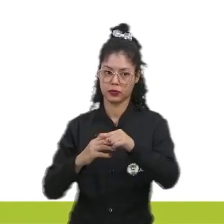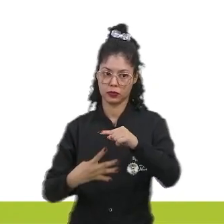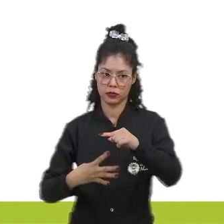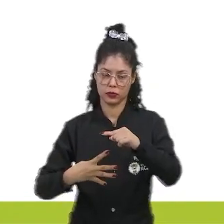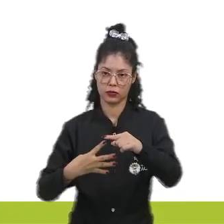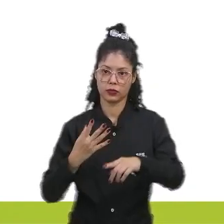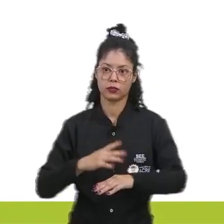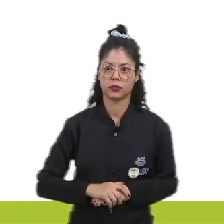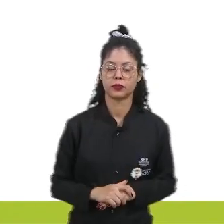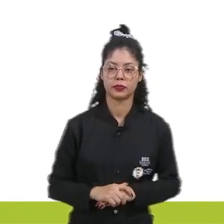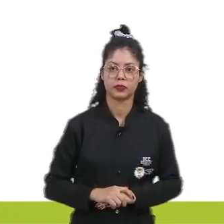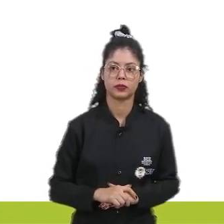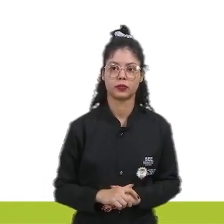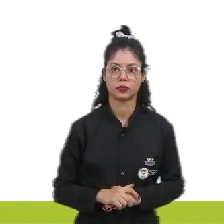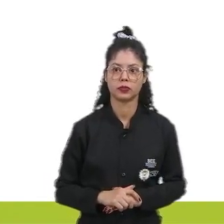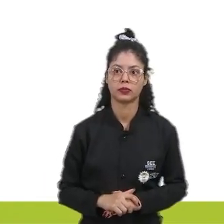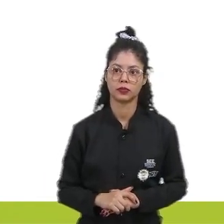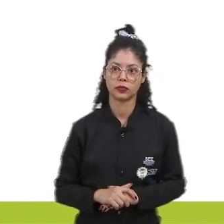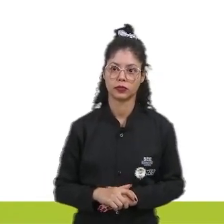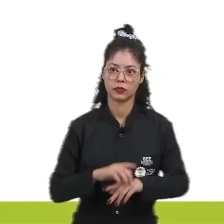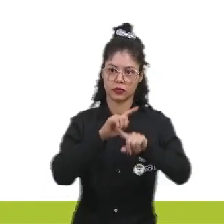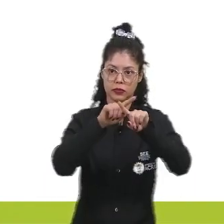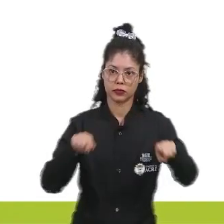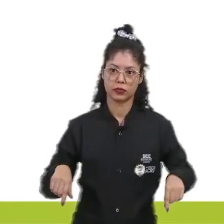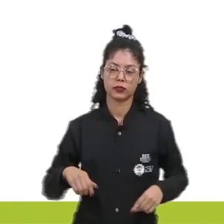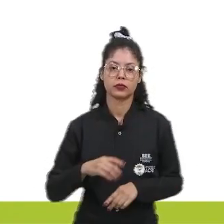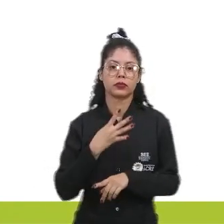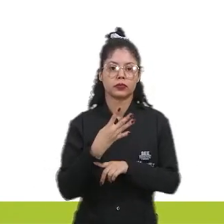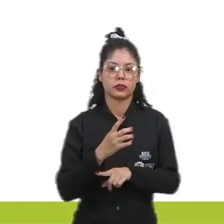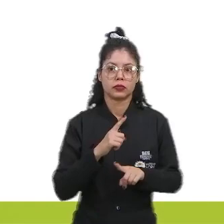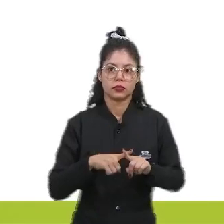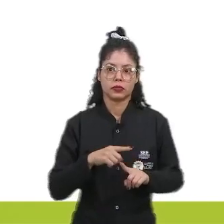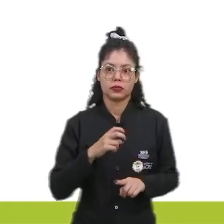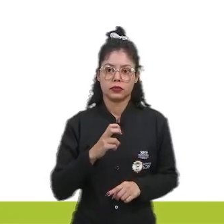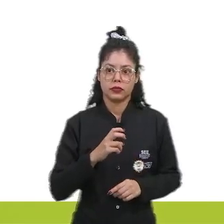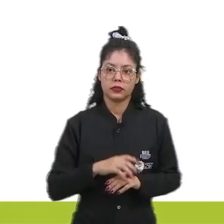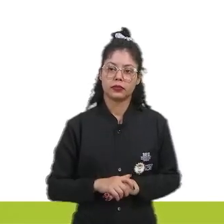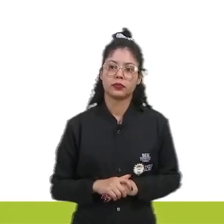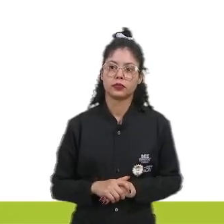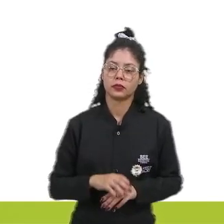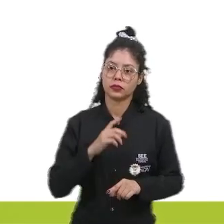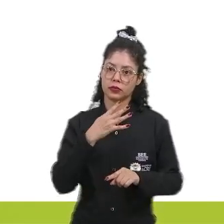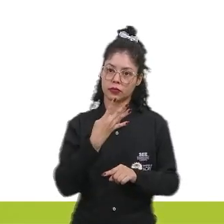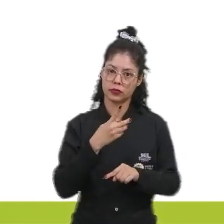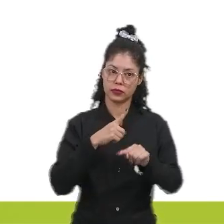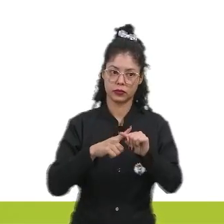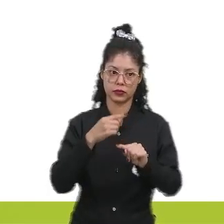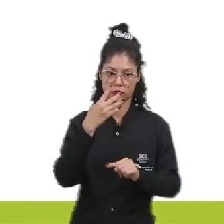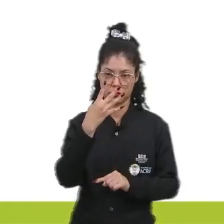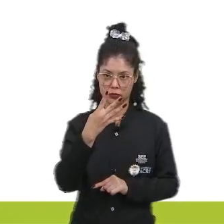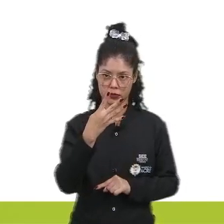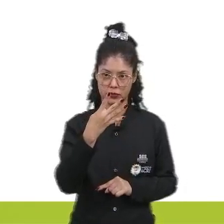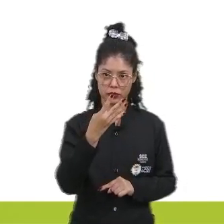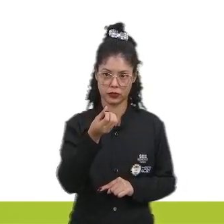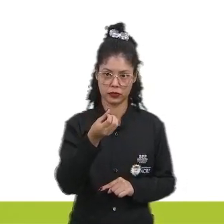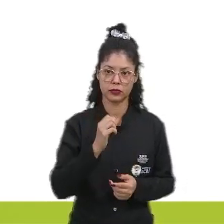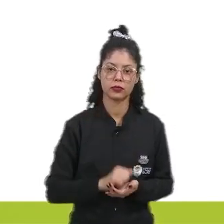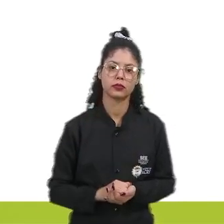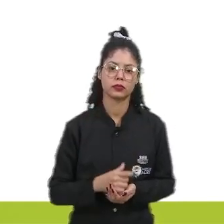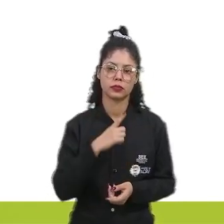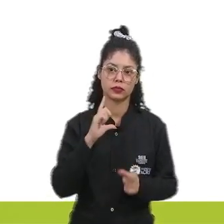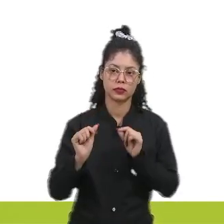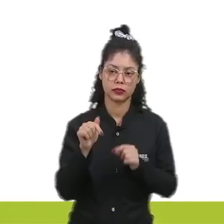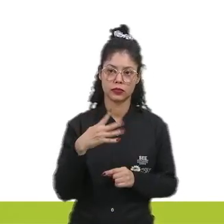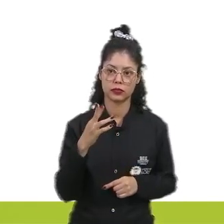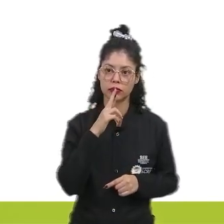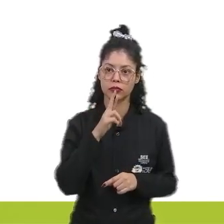sobre 4. Se eu multiplicar aqui, ó, eu vou ter 4 vezes 6 e já chego no valor, tá bom? Uma maneira mais fácil de desenvolver esse cálculo